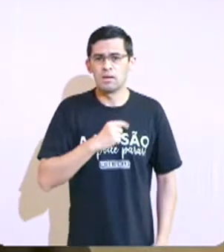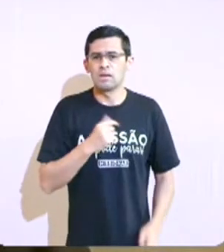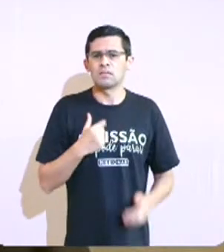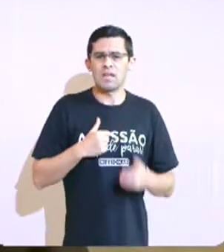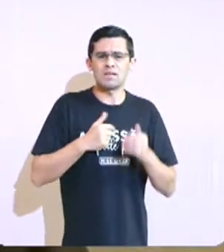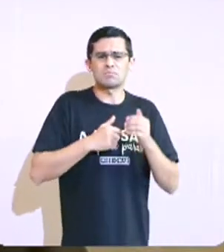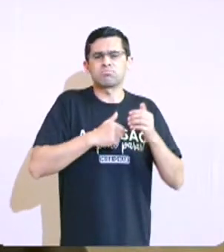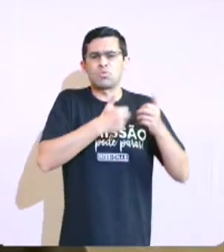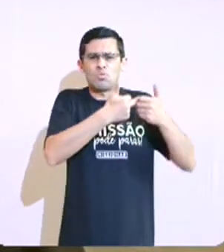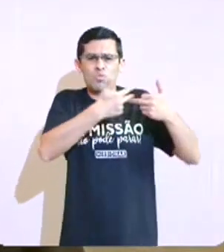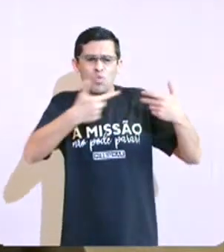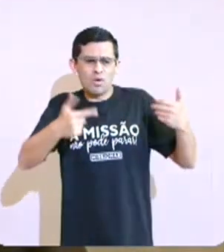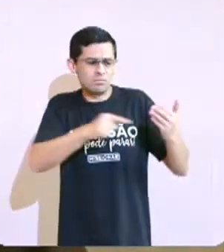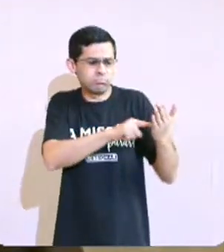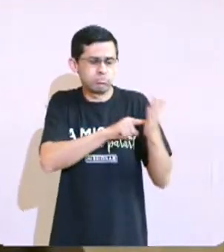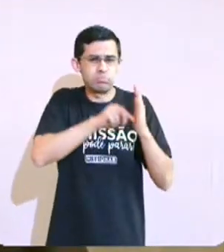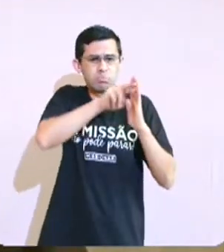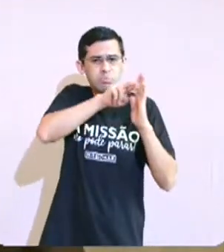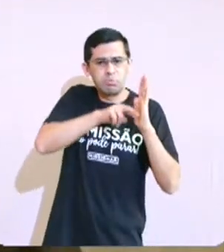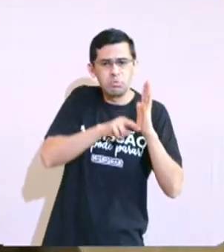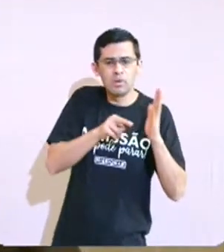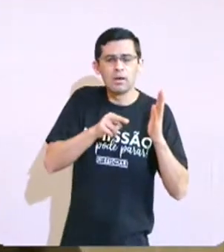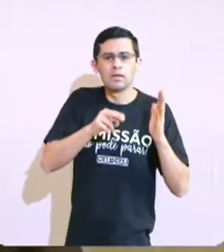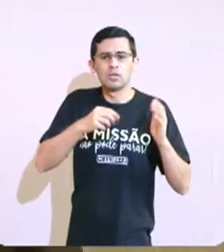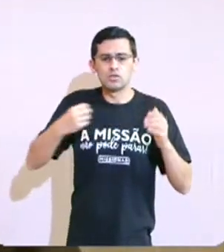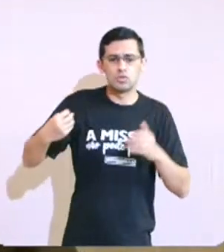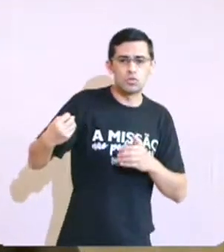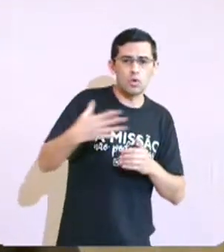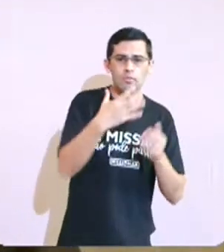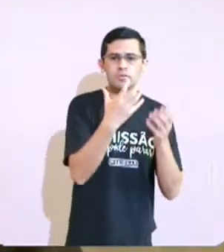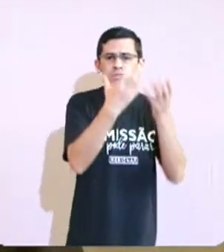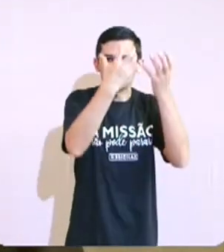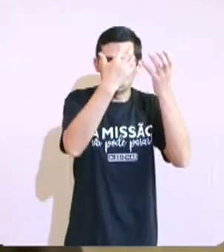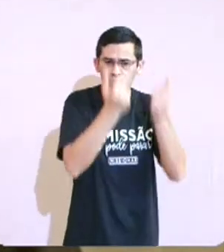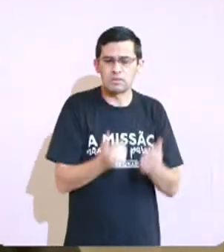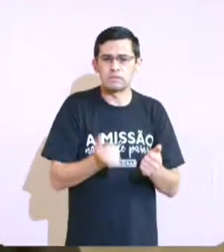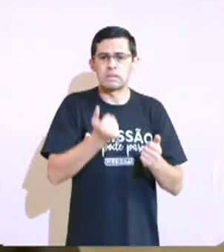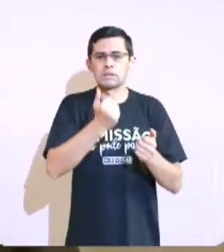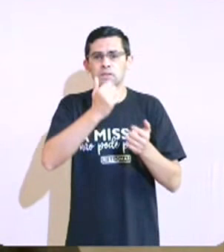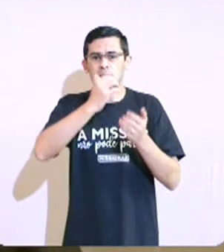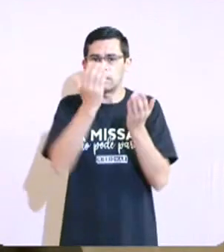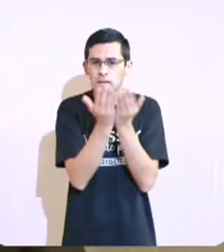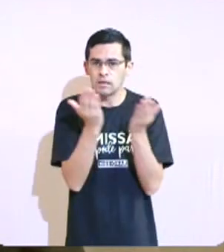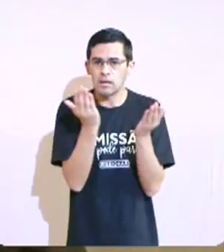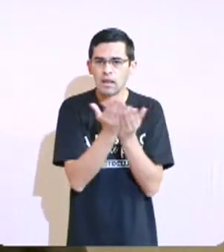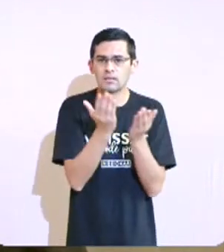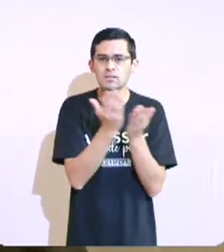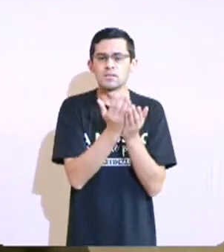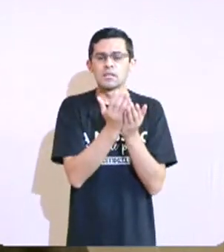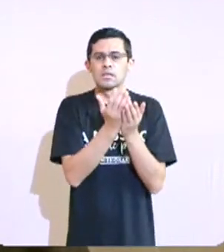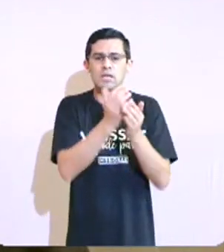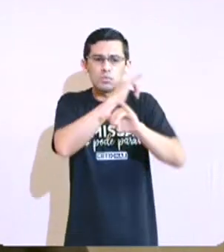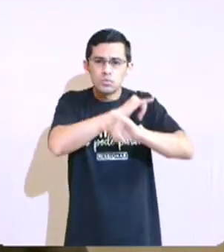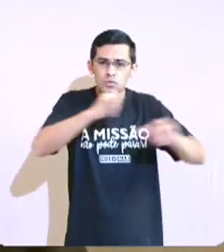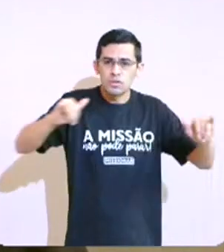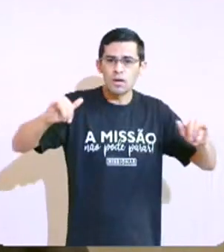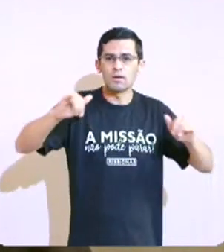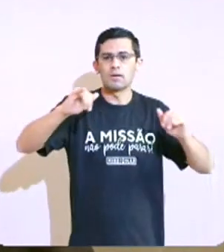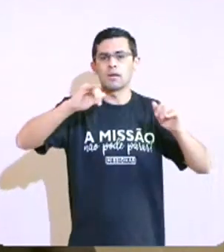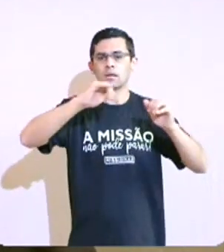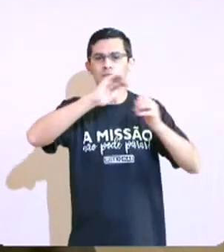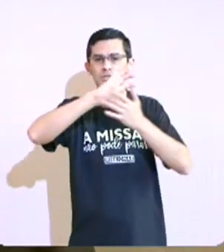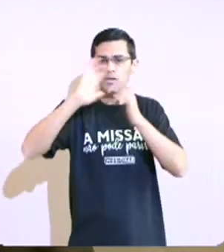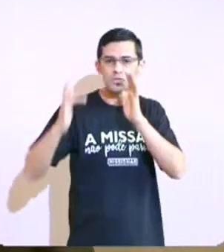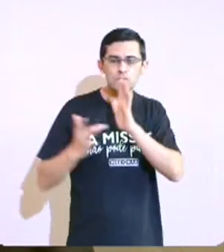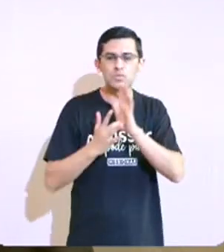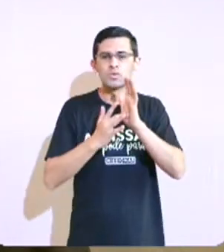são constantes, a pressão por ter novos convertidos na obra de difusão do evangelho da igreja é muito grande,